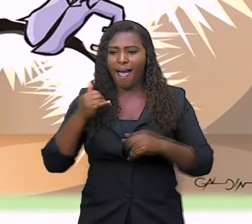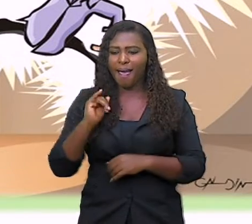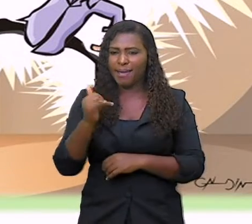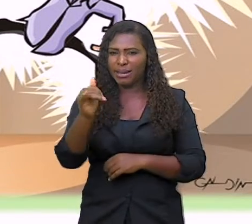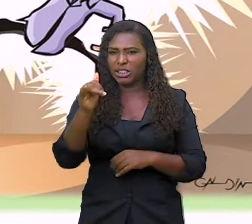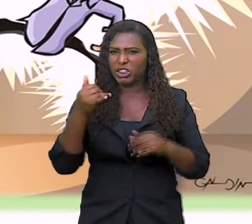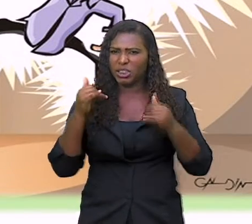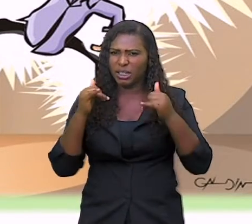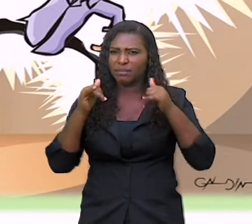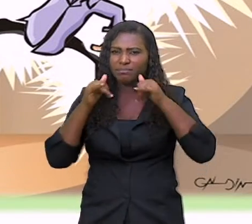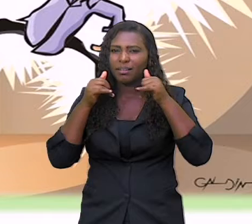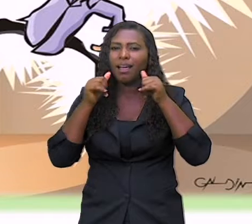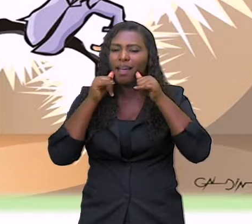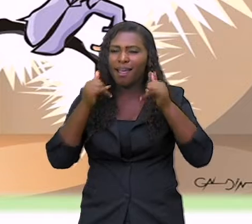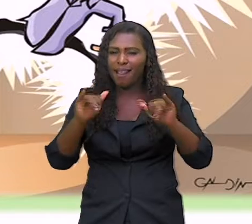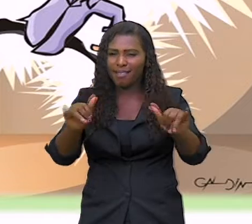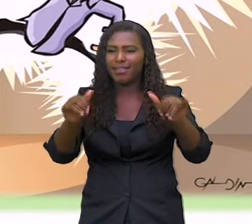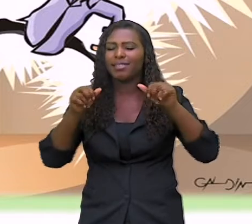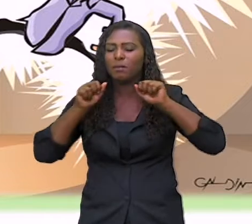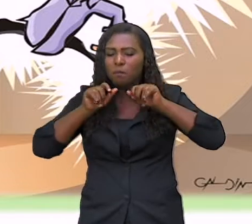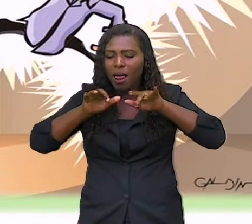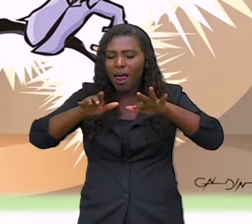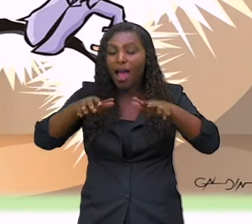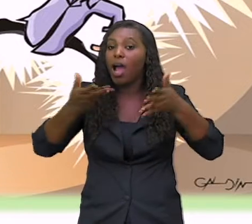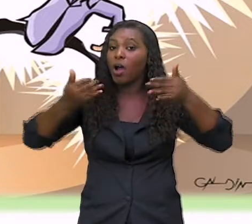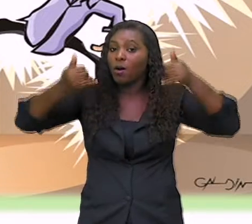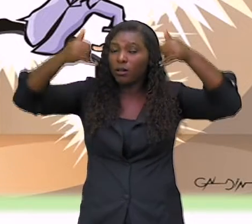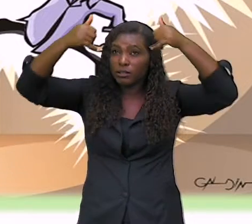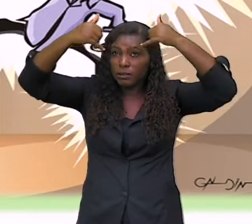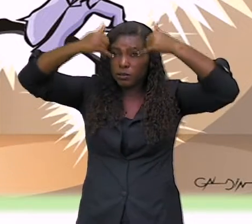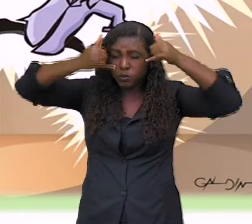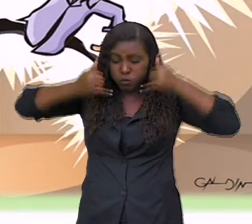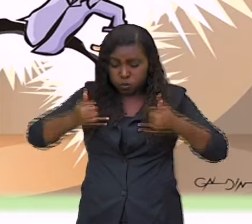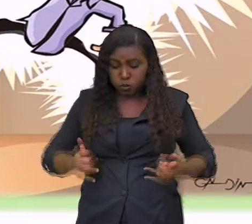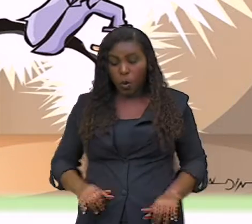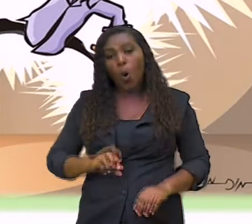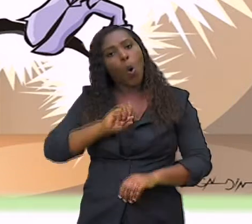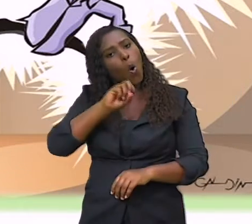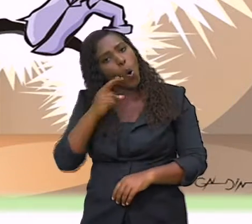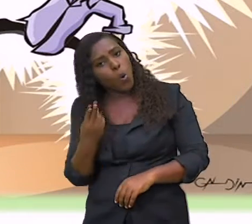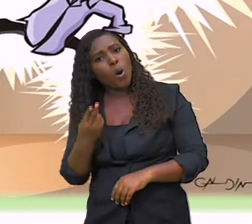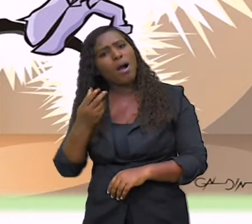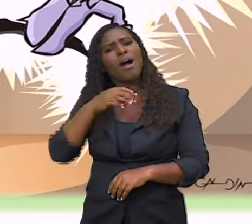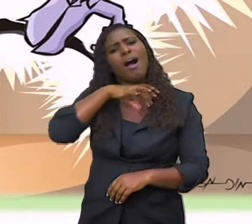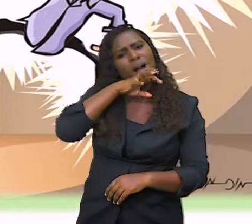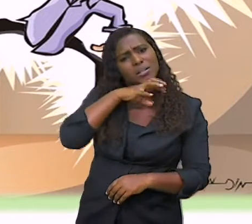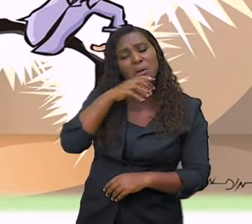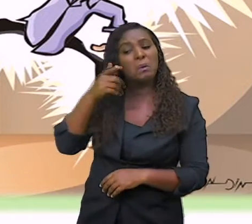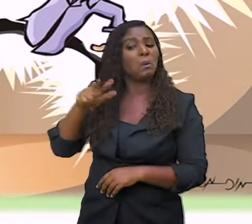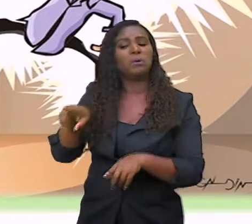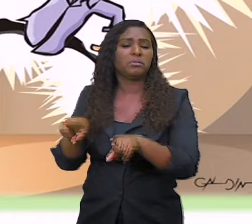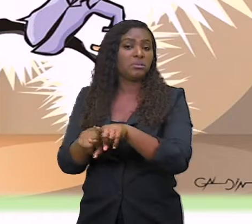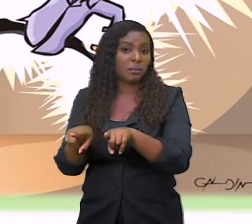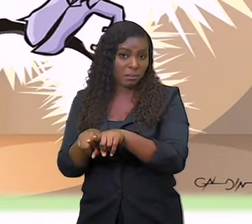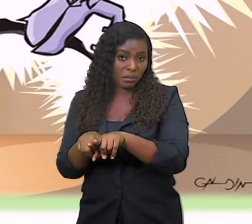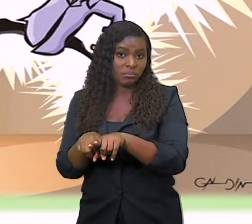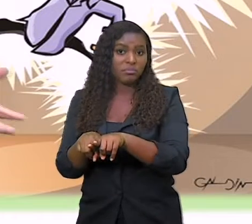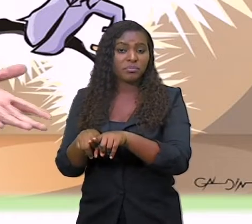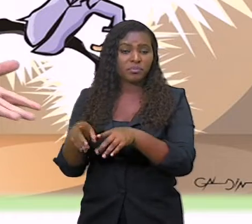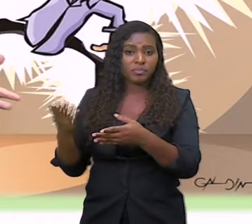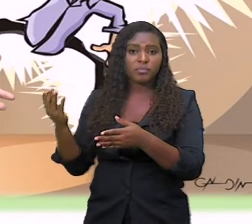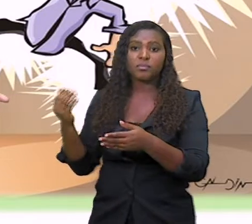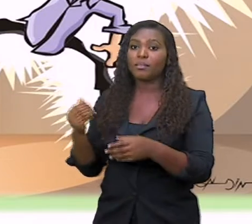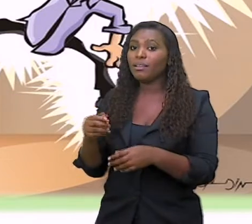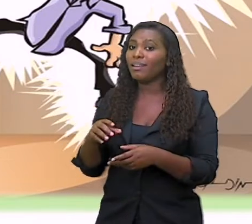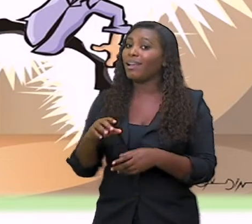de qualquer outro tipo de animal. E aí, seu acontecimento pode causar até morte,